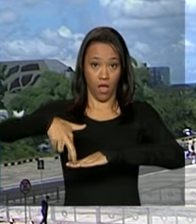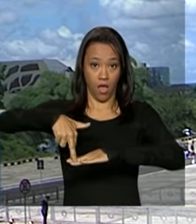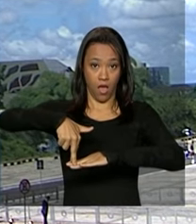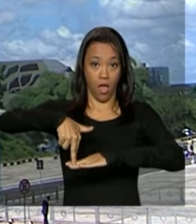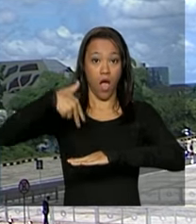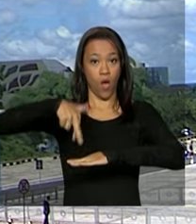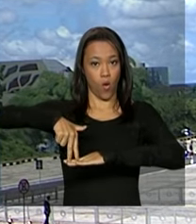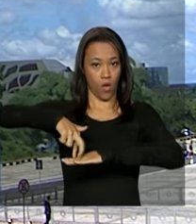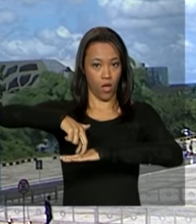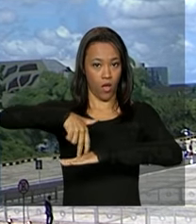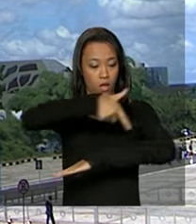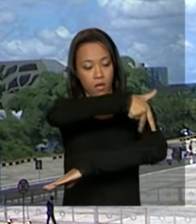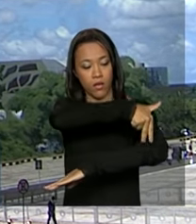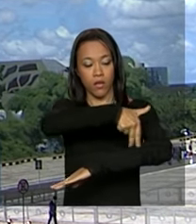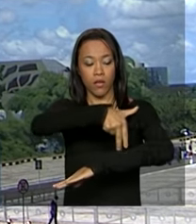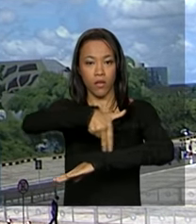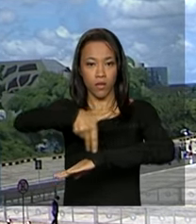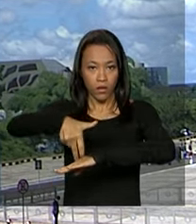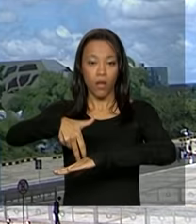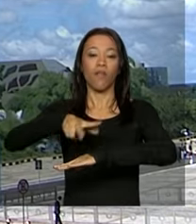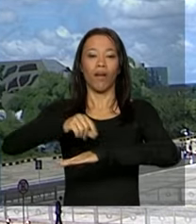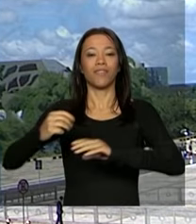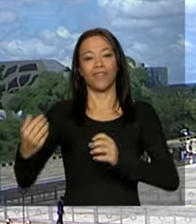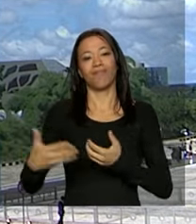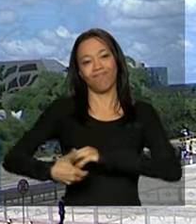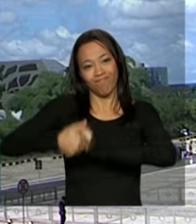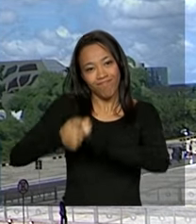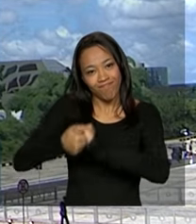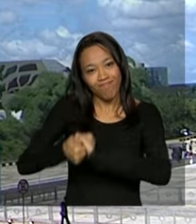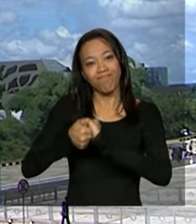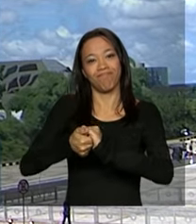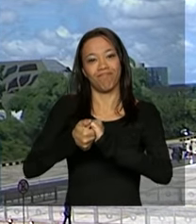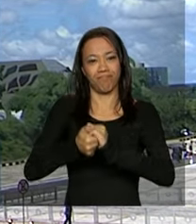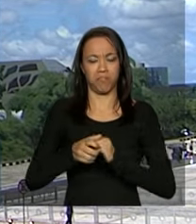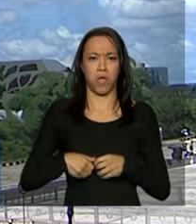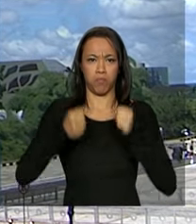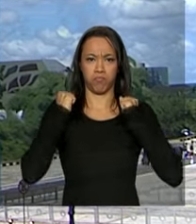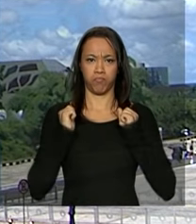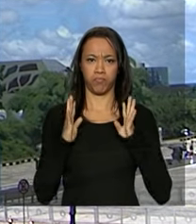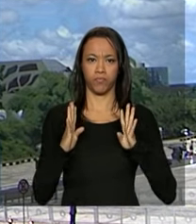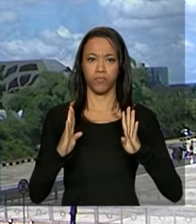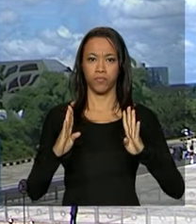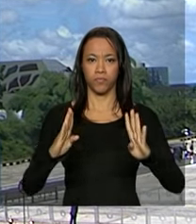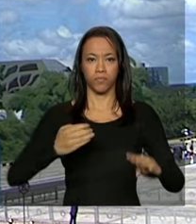da Coreia, que já chega aí e vai ser recepcionada com honras de Estado.